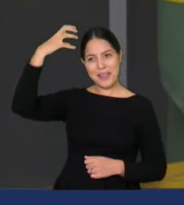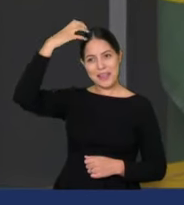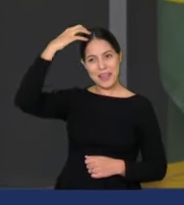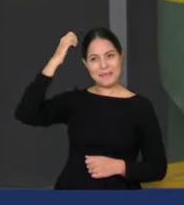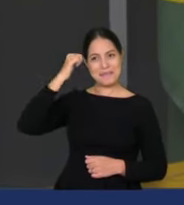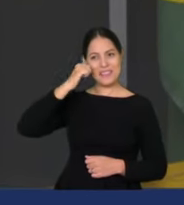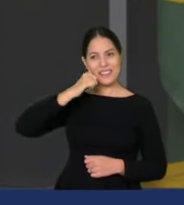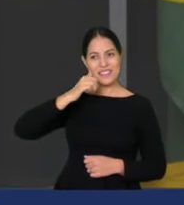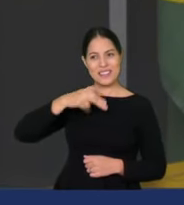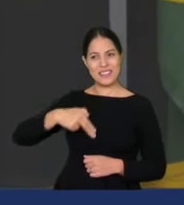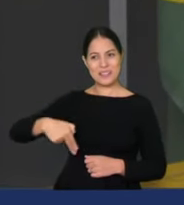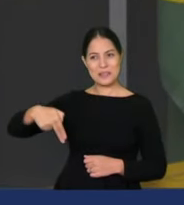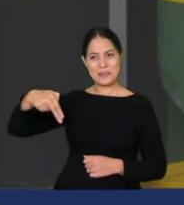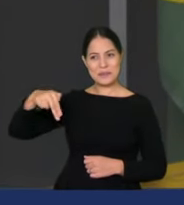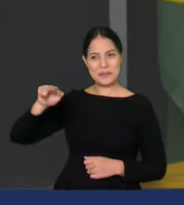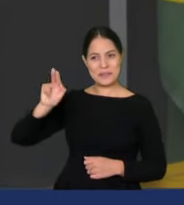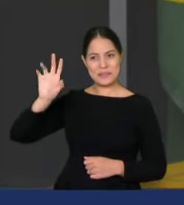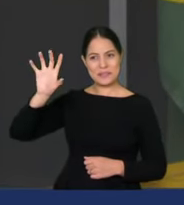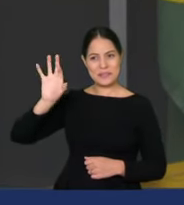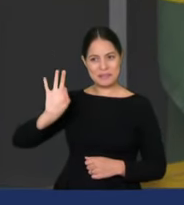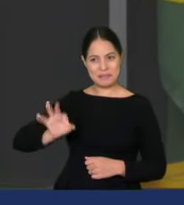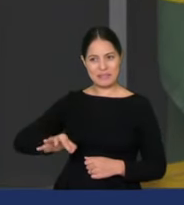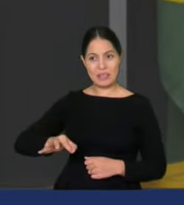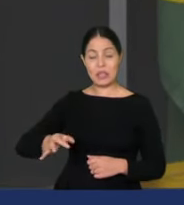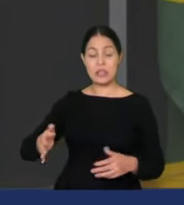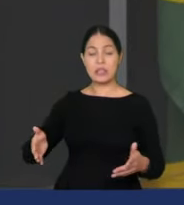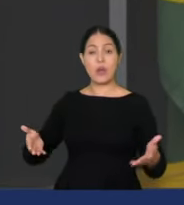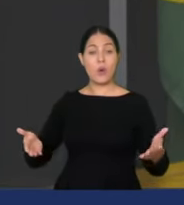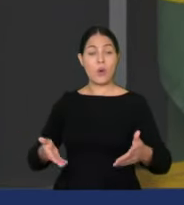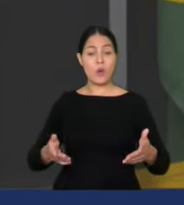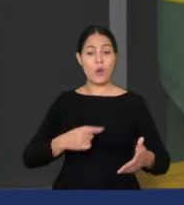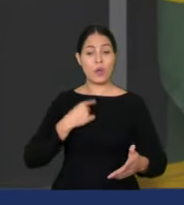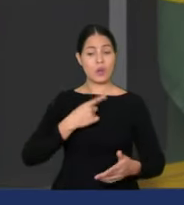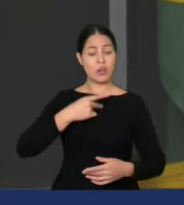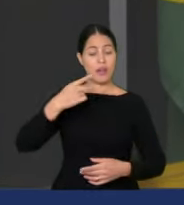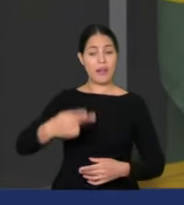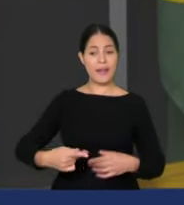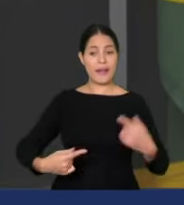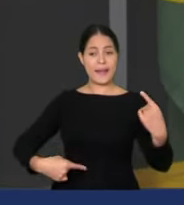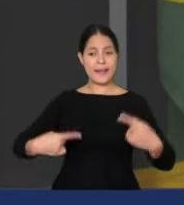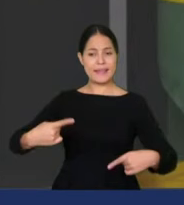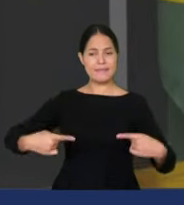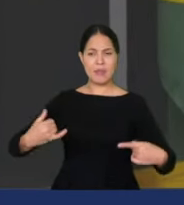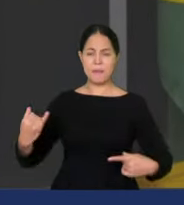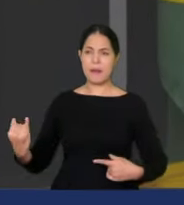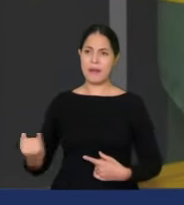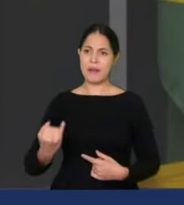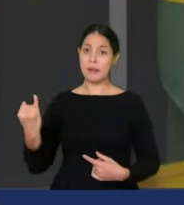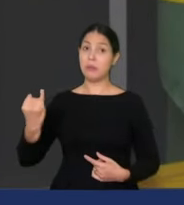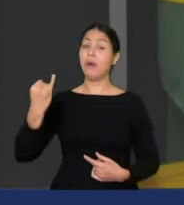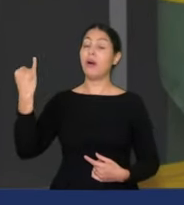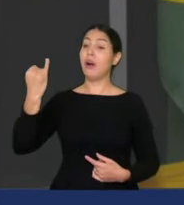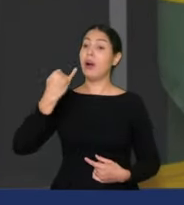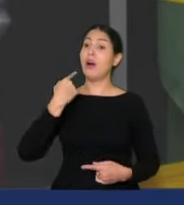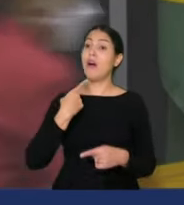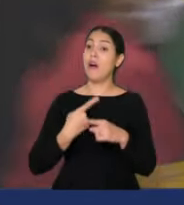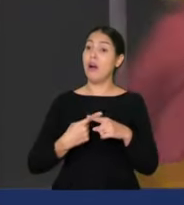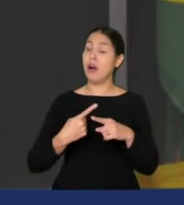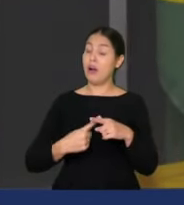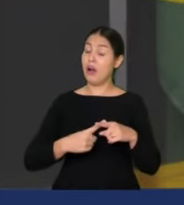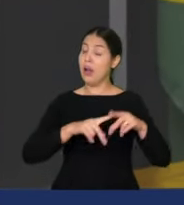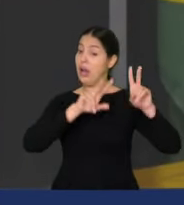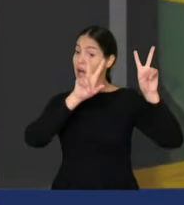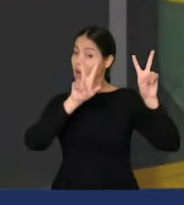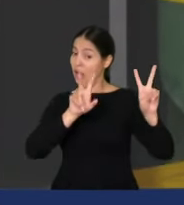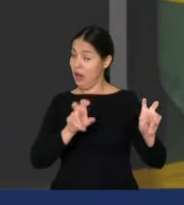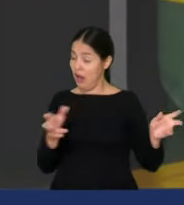geral, promovendo esse debate muito importante. Por sinal, é a pauta mais quente do momento, a pauta que desespera